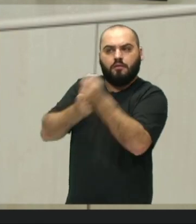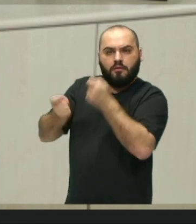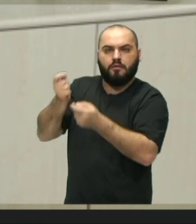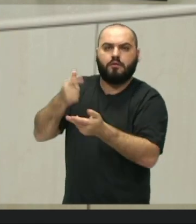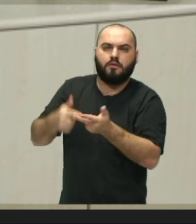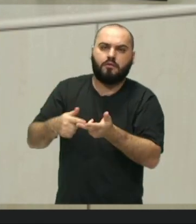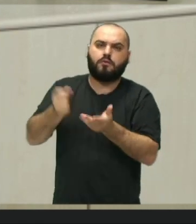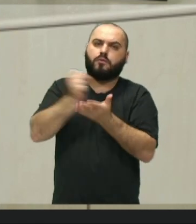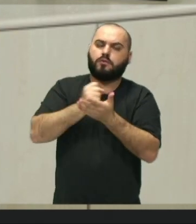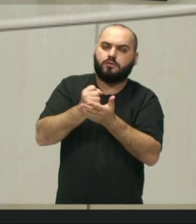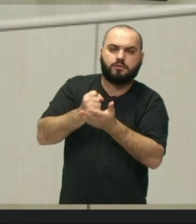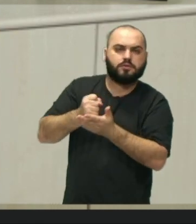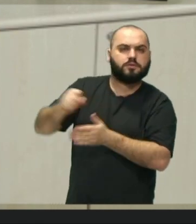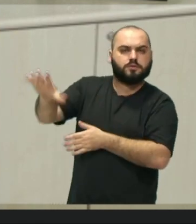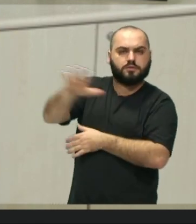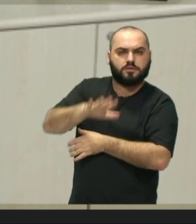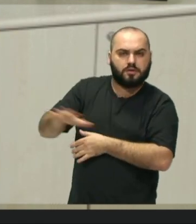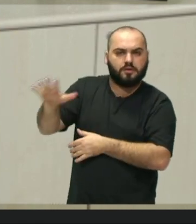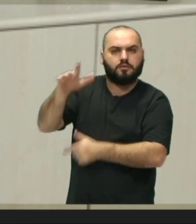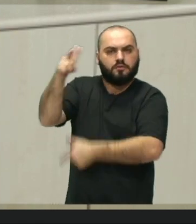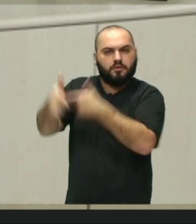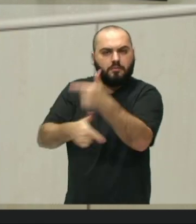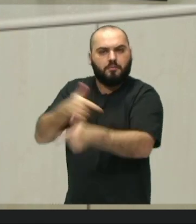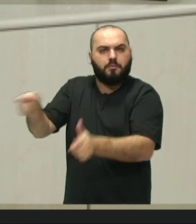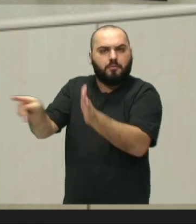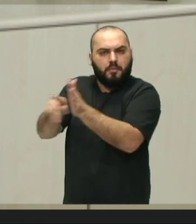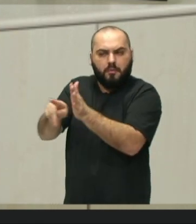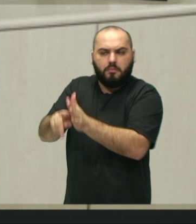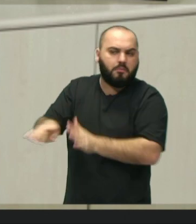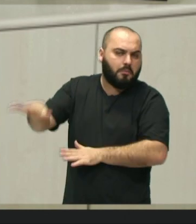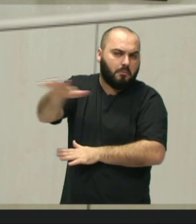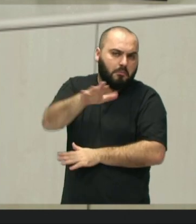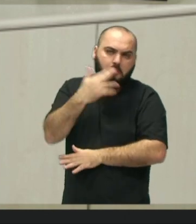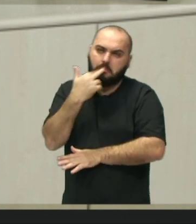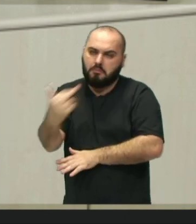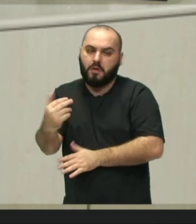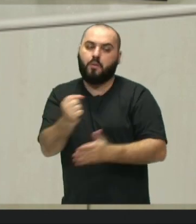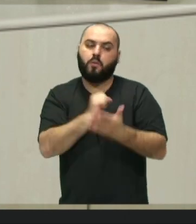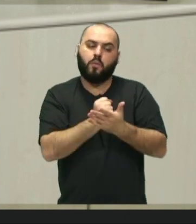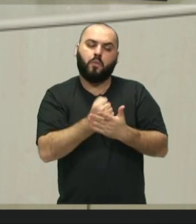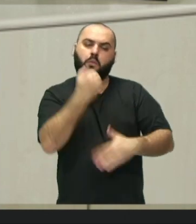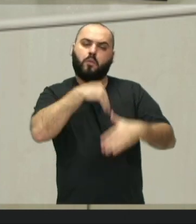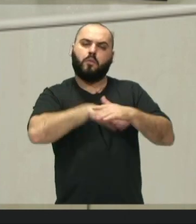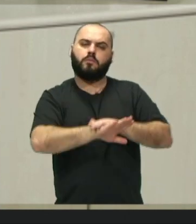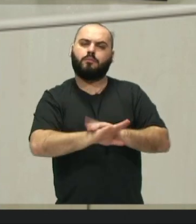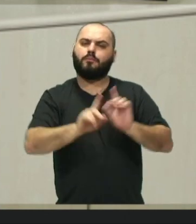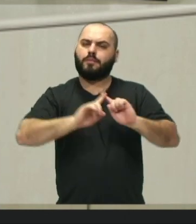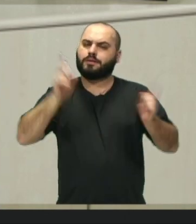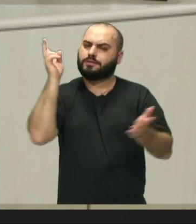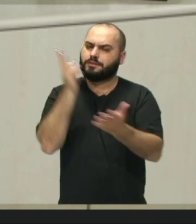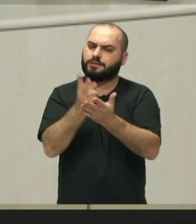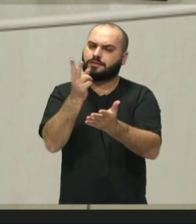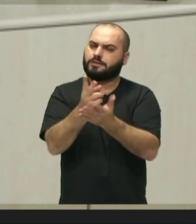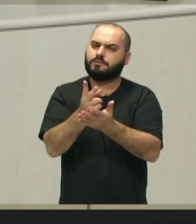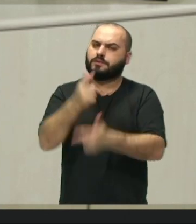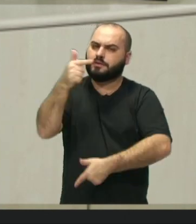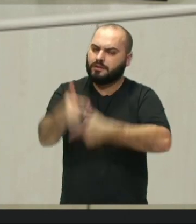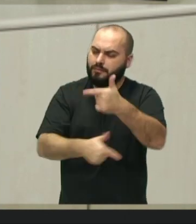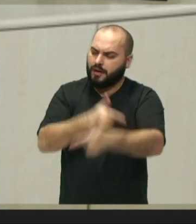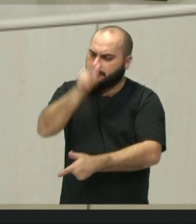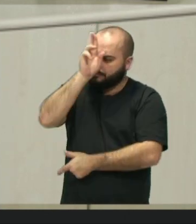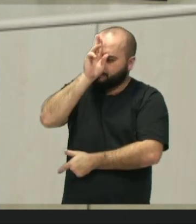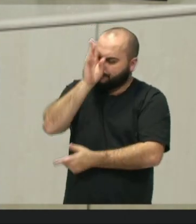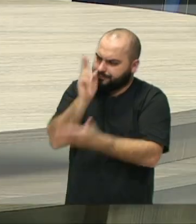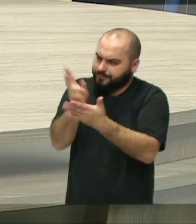Geral do município, por exemplo, exercendo atividades de correição, controle interno e etc., mas sempre atividades típicas do Poder